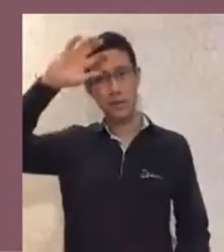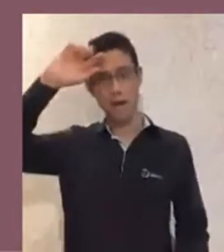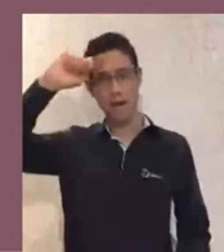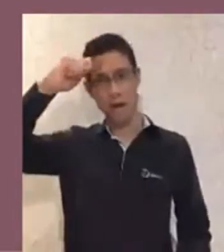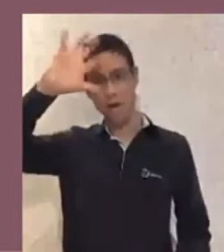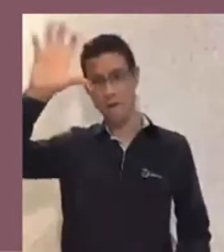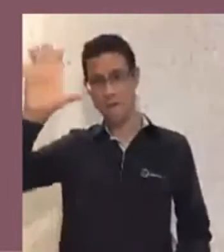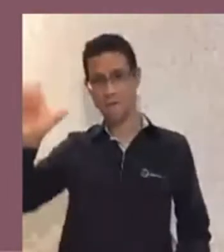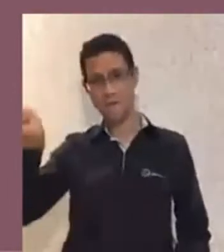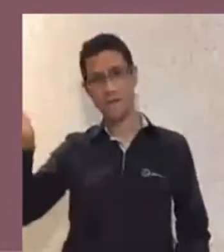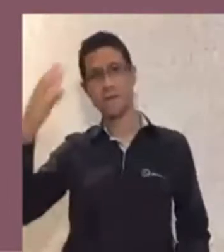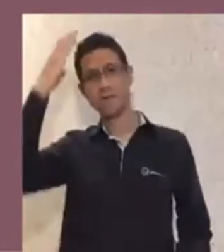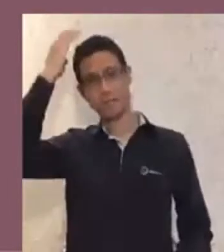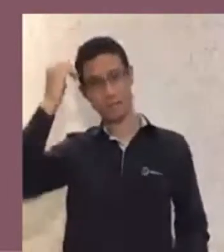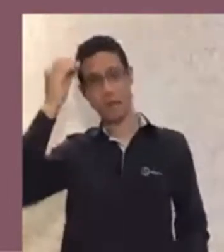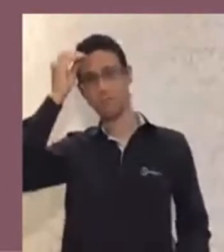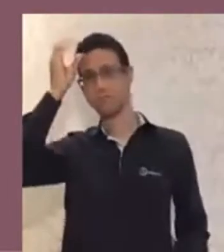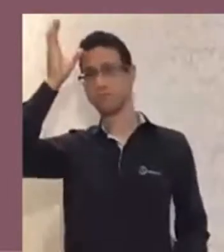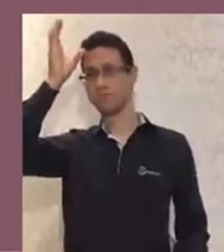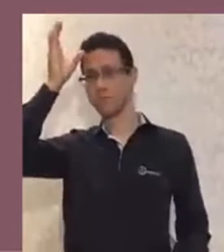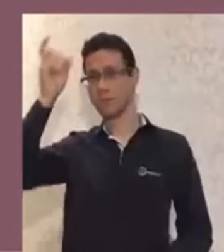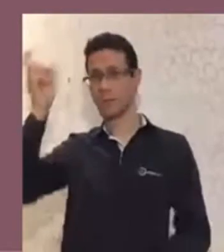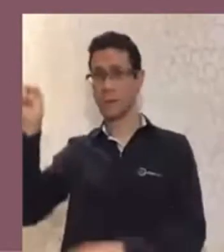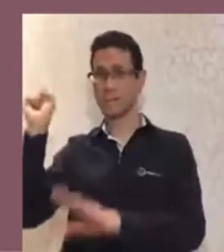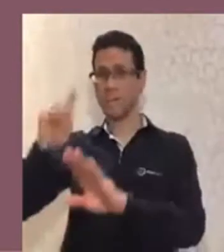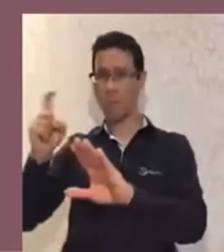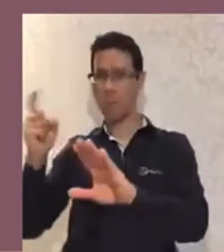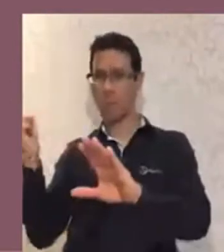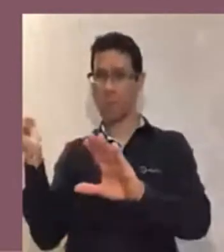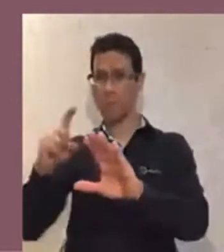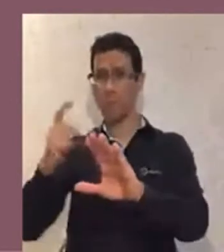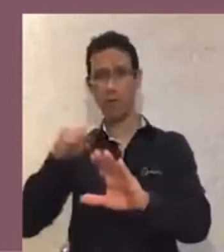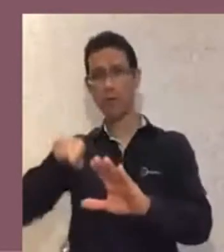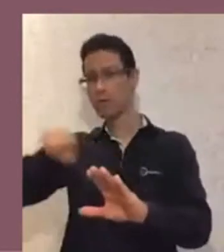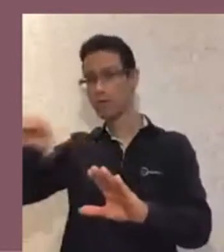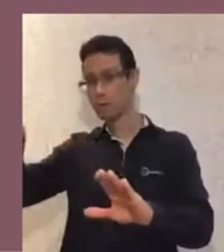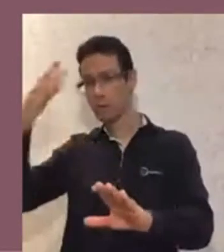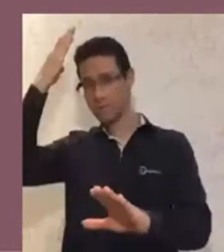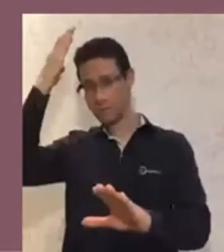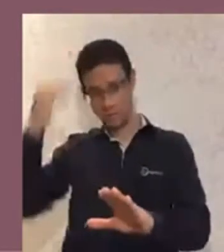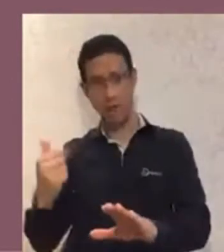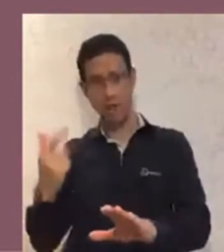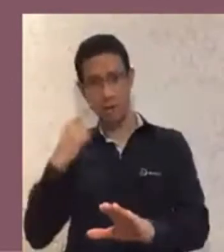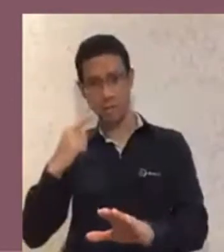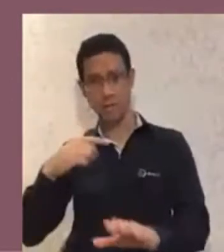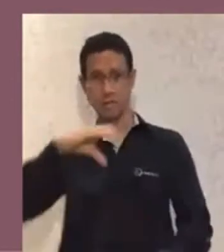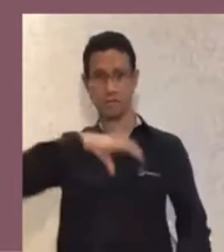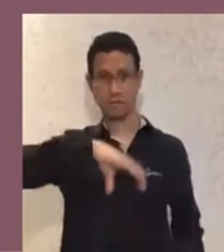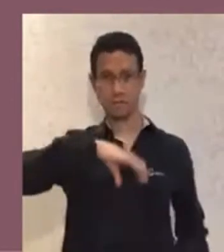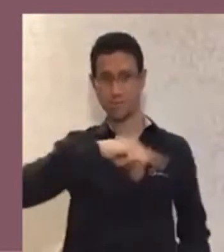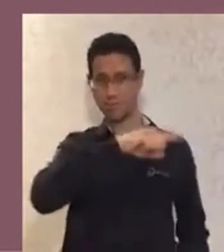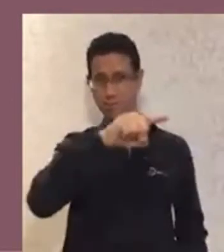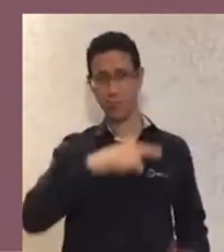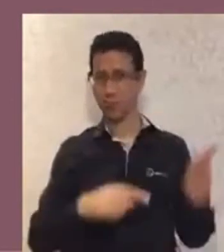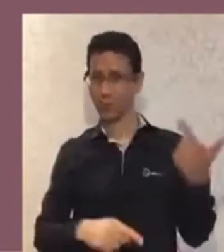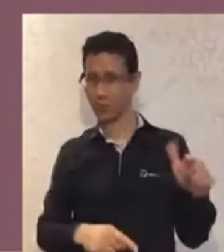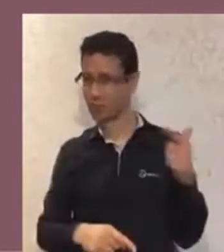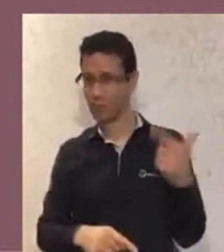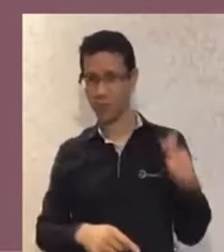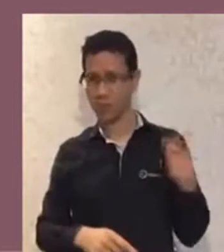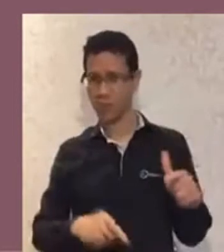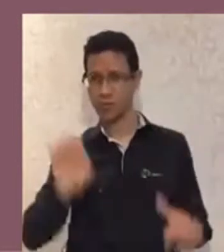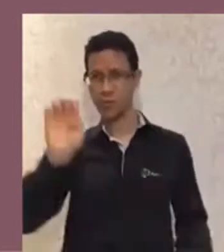que tinham conhecimentos de exploração do subsolo que os portugueses não tinham, que os europeus não tinham.